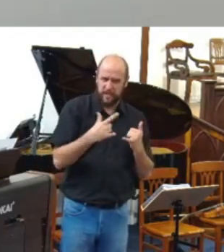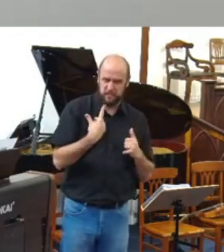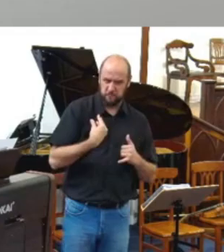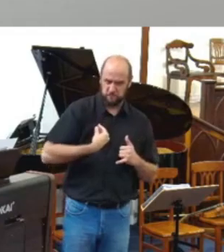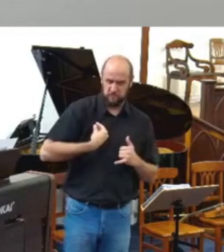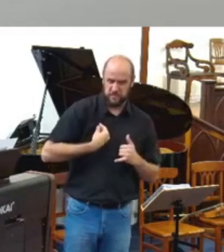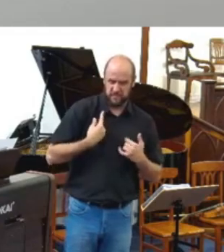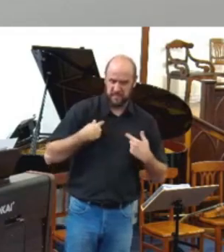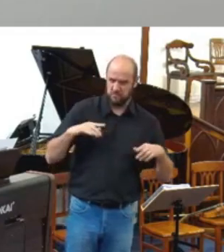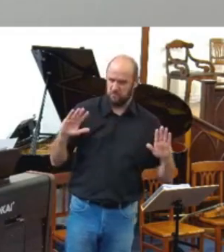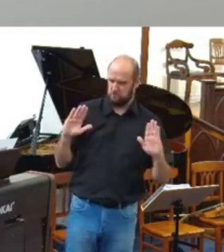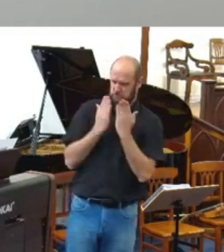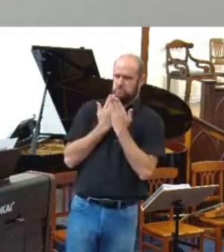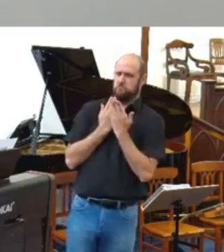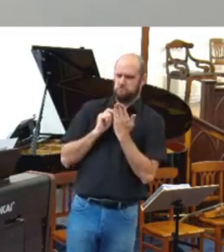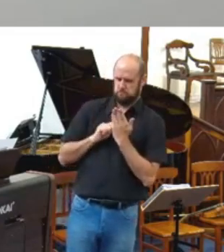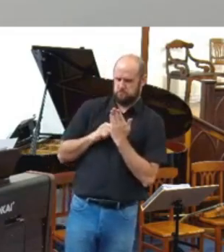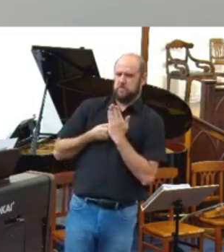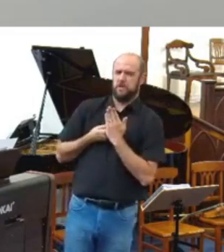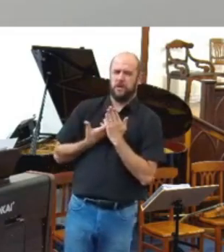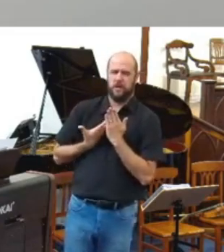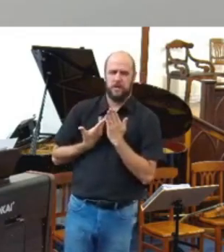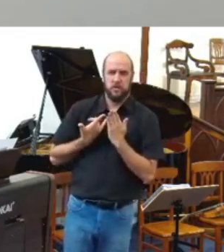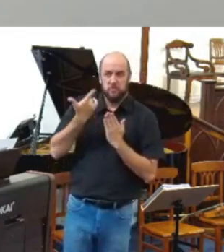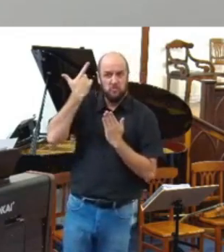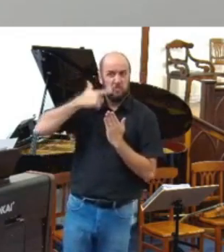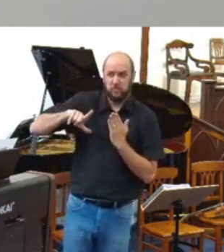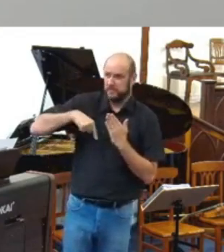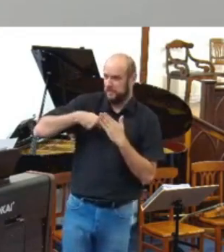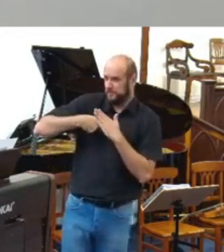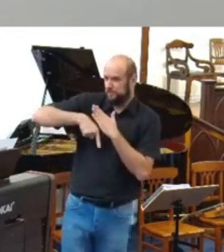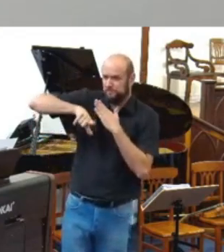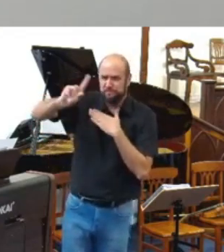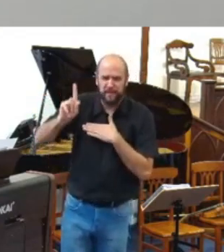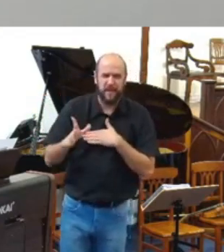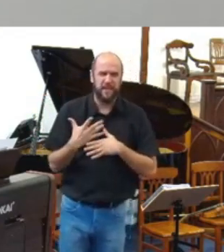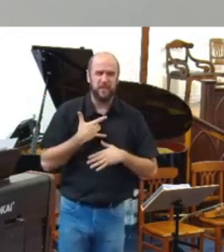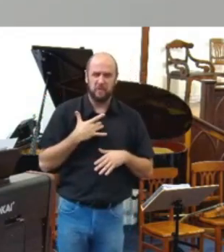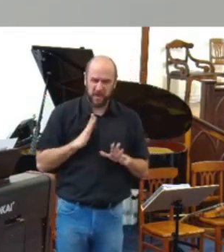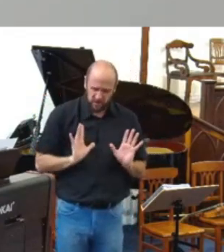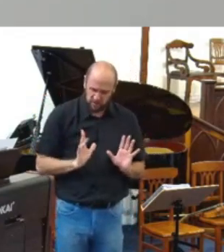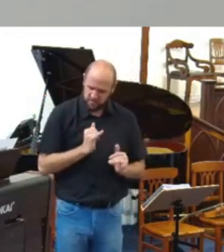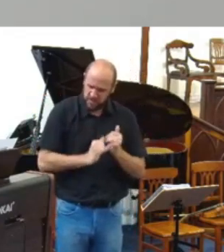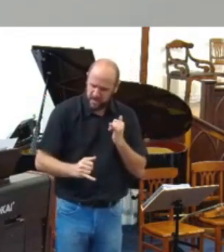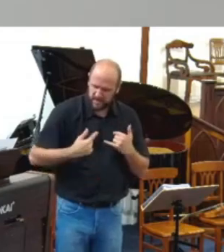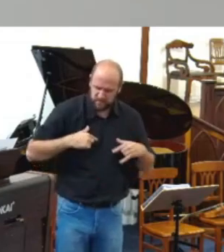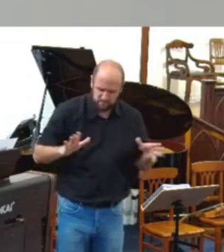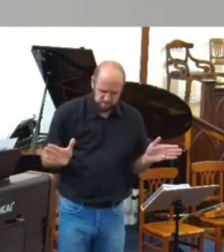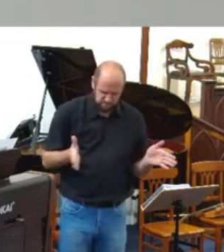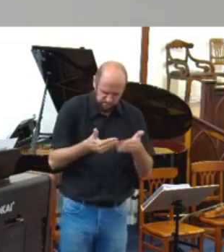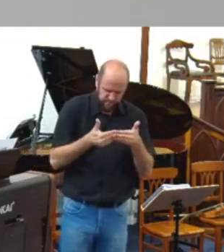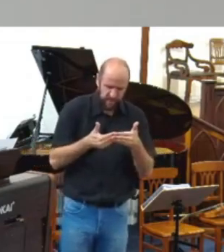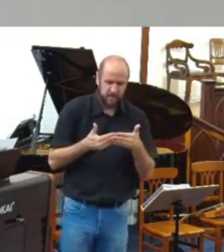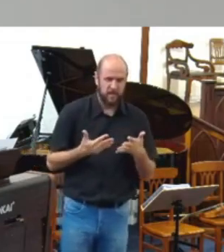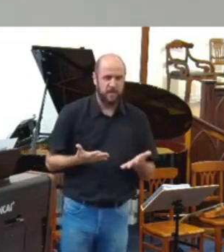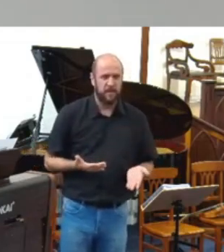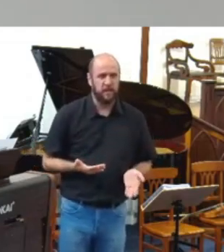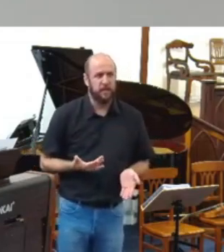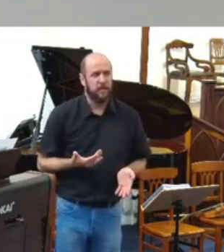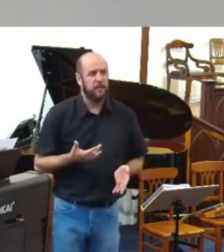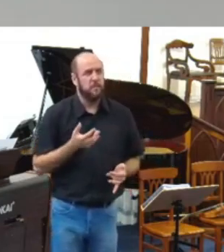está emperrada? Será que eu não vou conseguir sair desse quadrado onde eu estou? Será